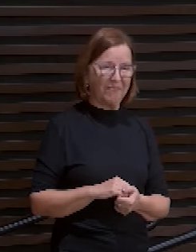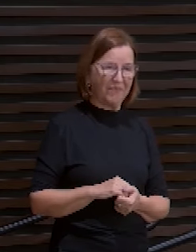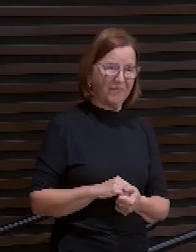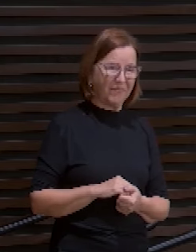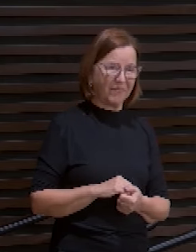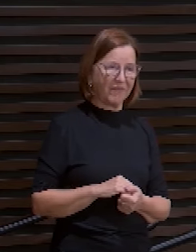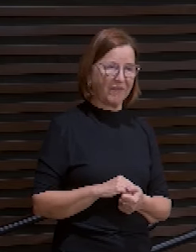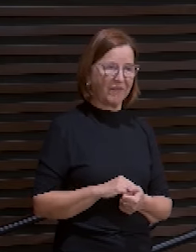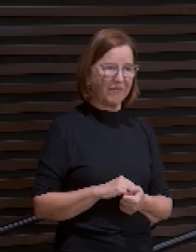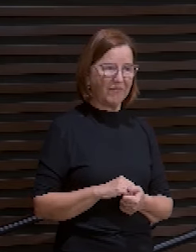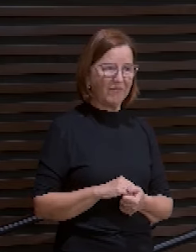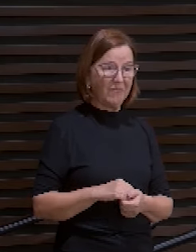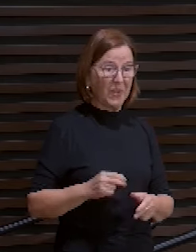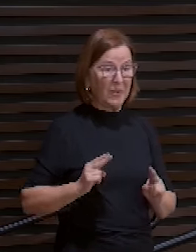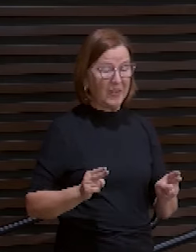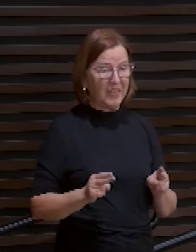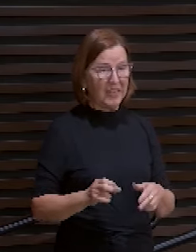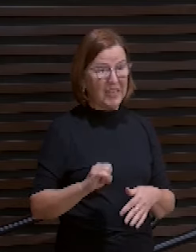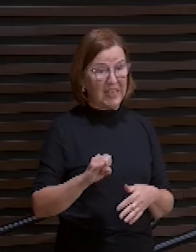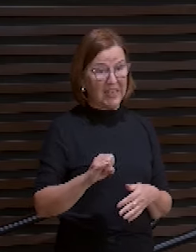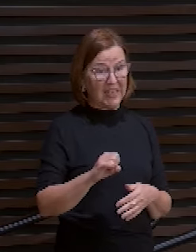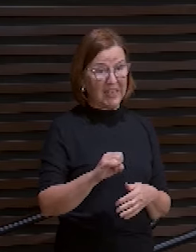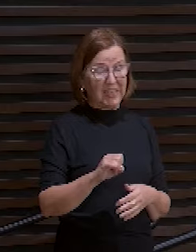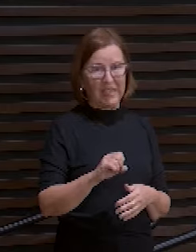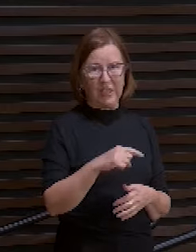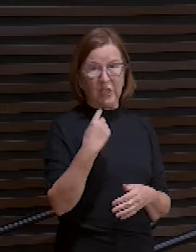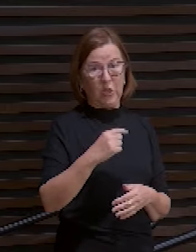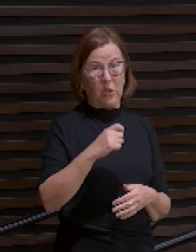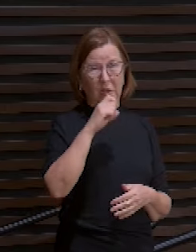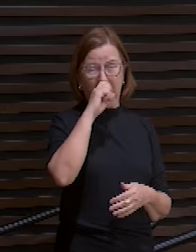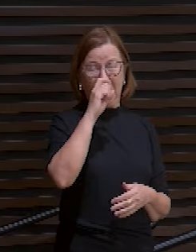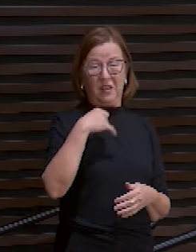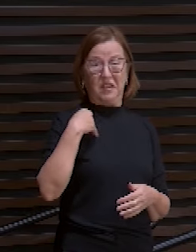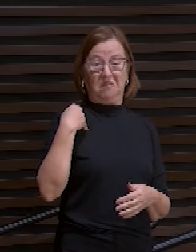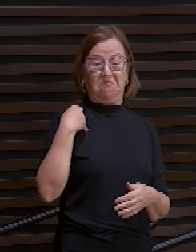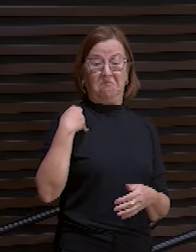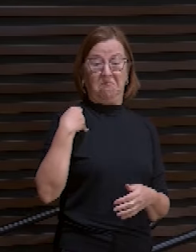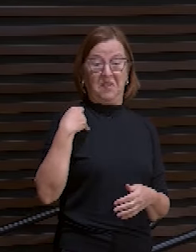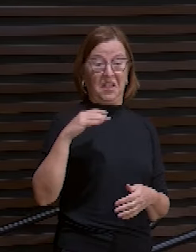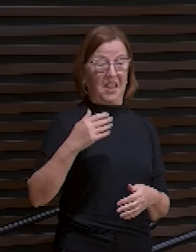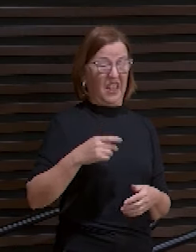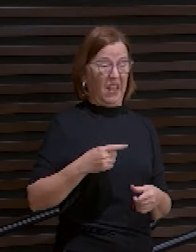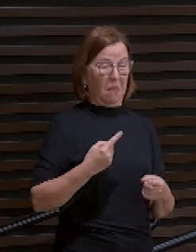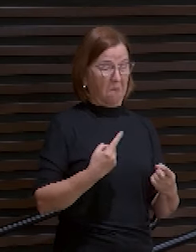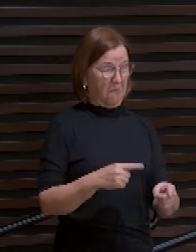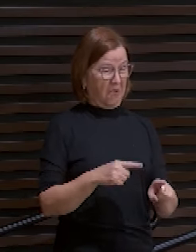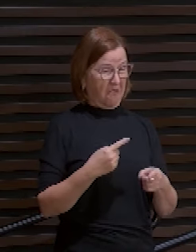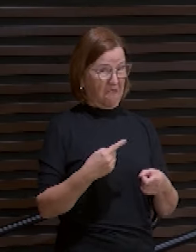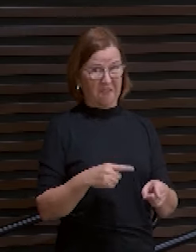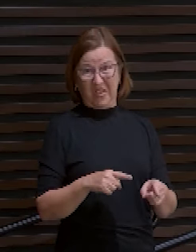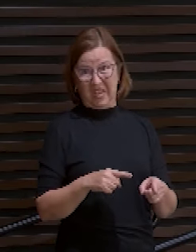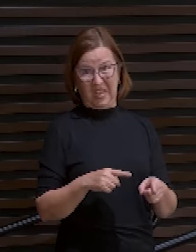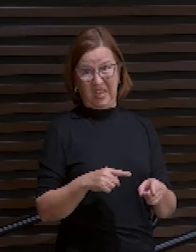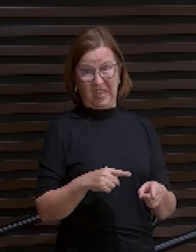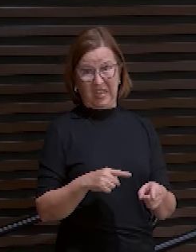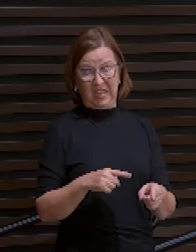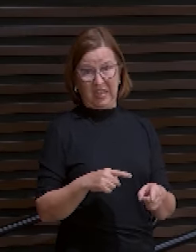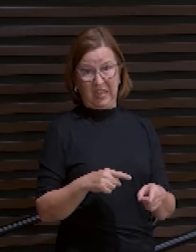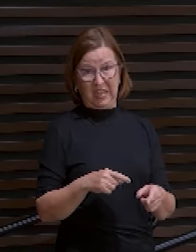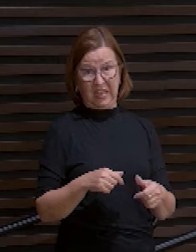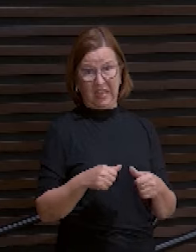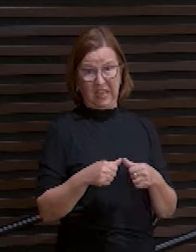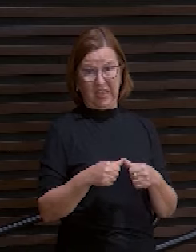eu continuando se orgulhosos estaremos provando provocar é um sinal de